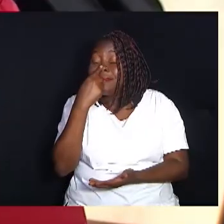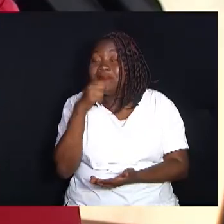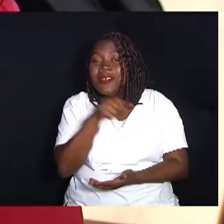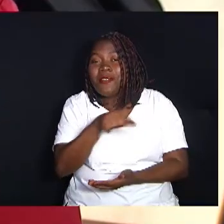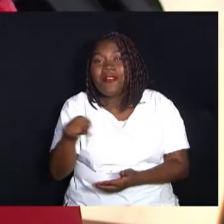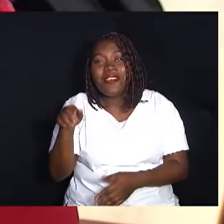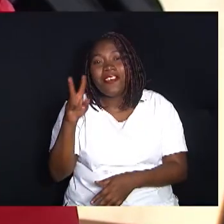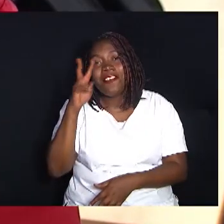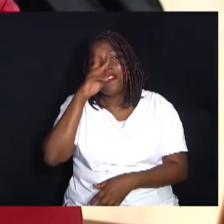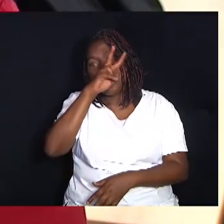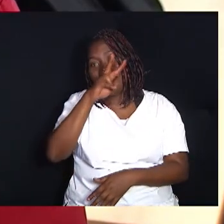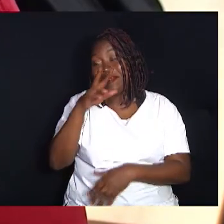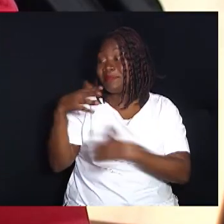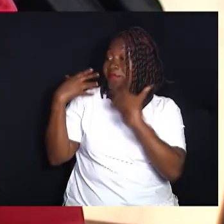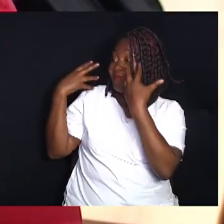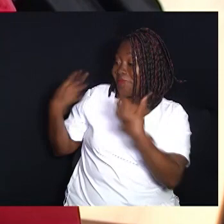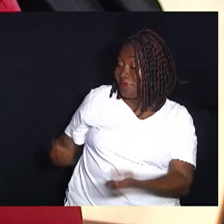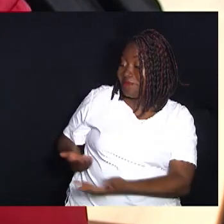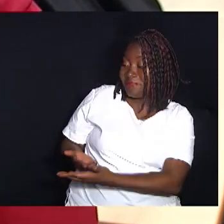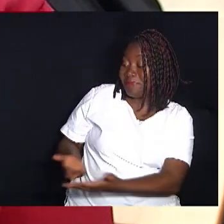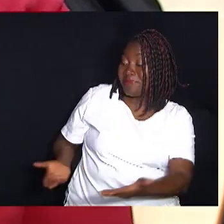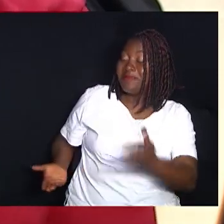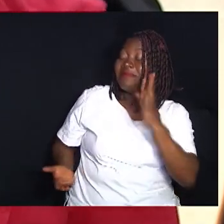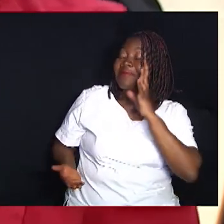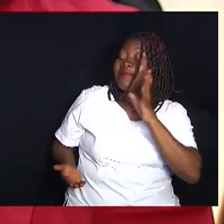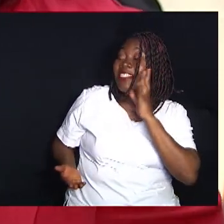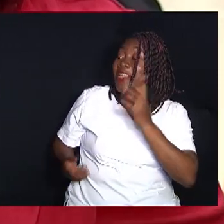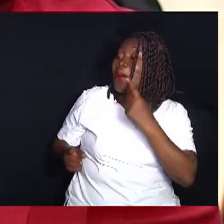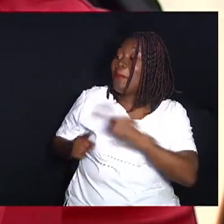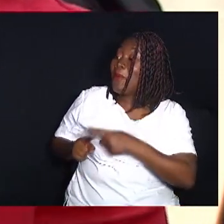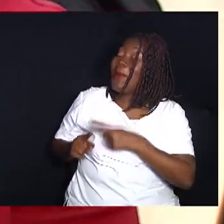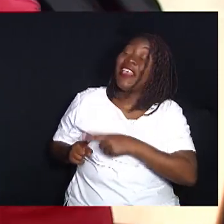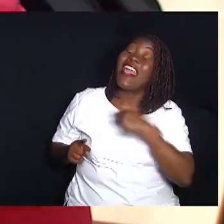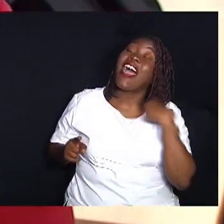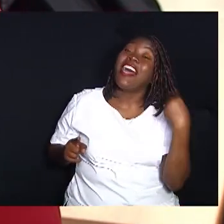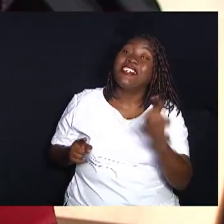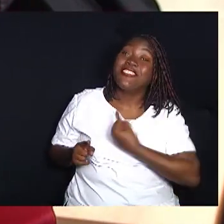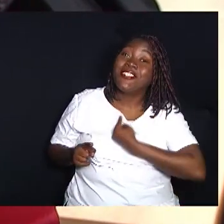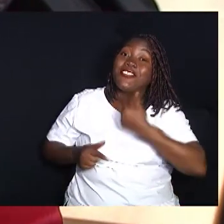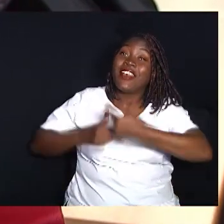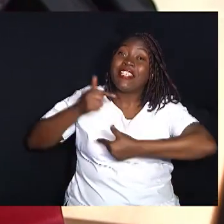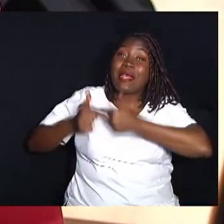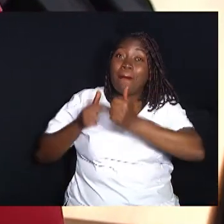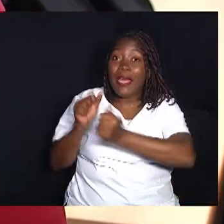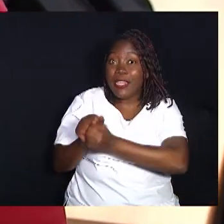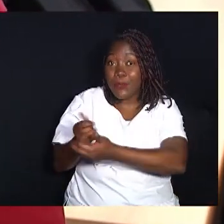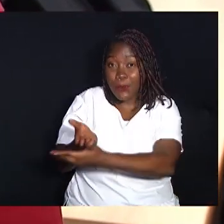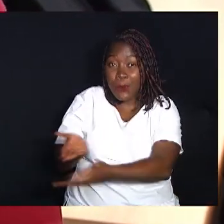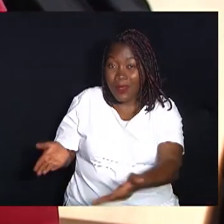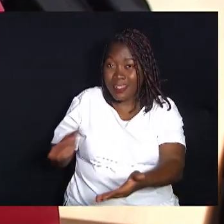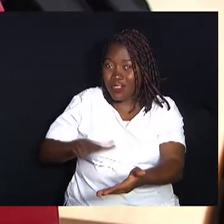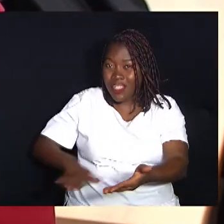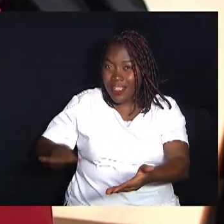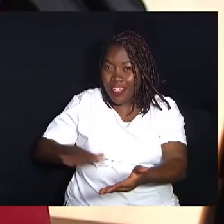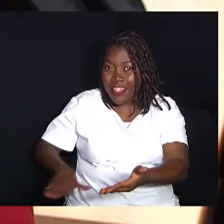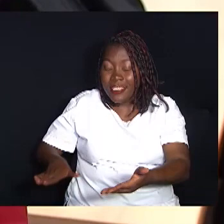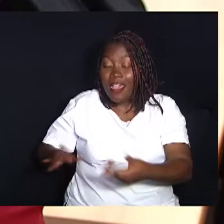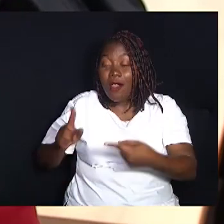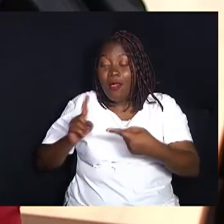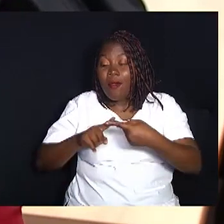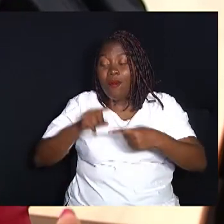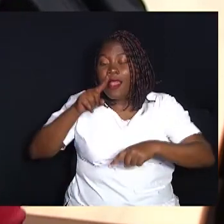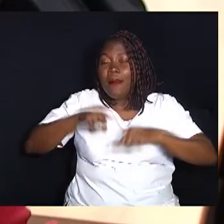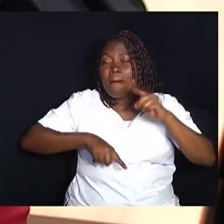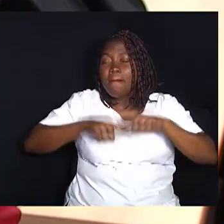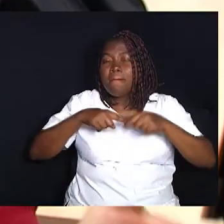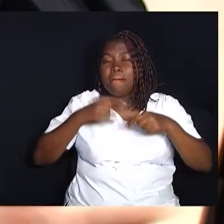grande. Tê-los aqui hoje é muito bacana porque a gente vai trabalhando com essas crianças. É um elemento muito importante, porque